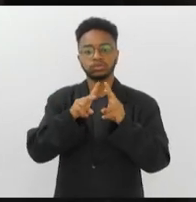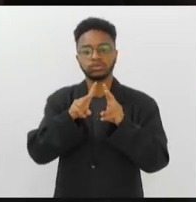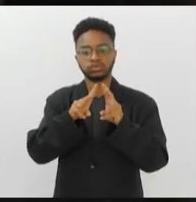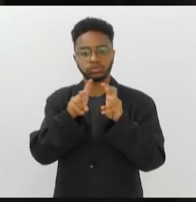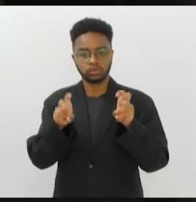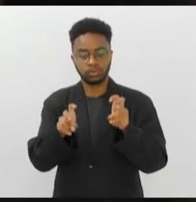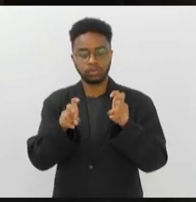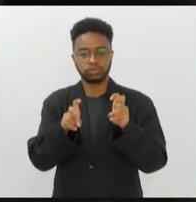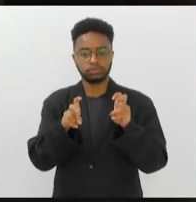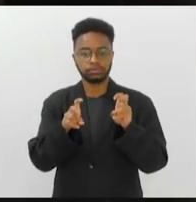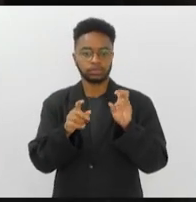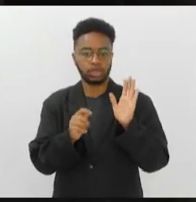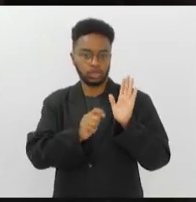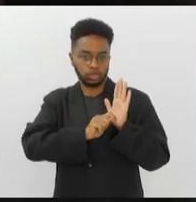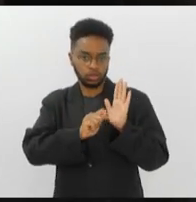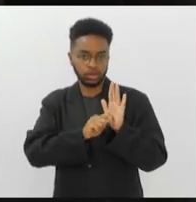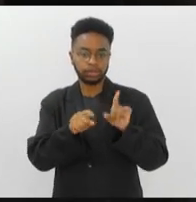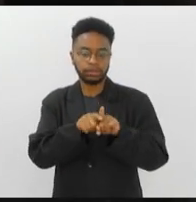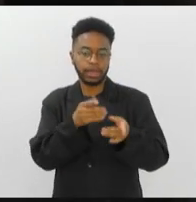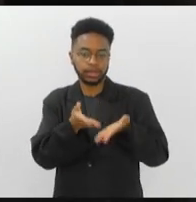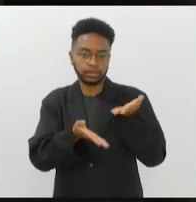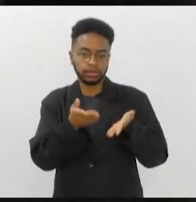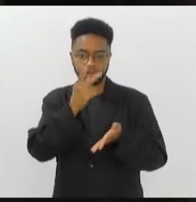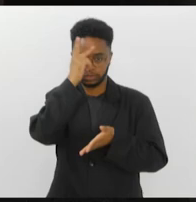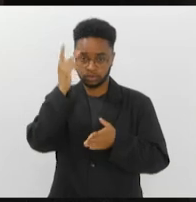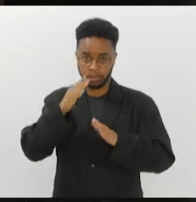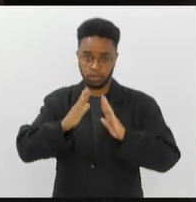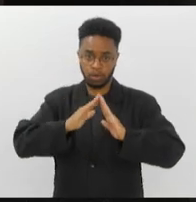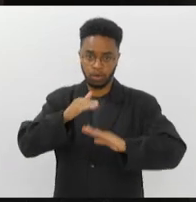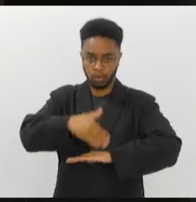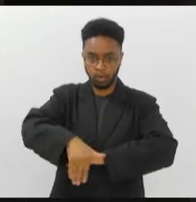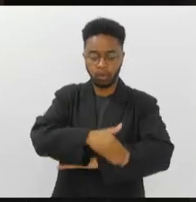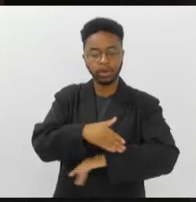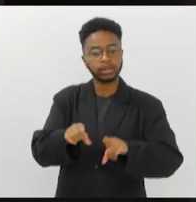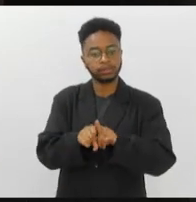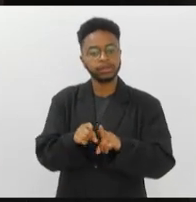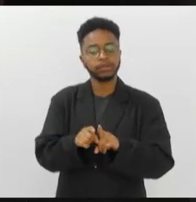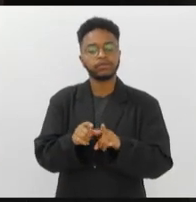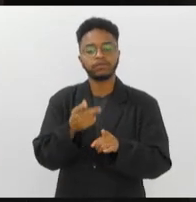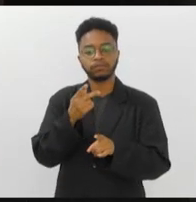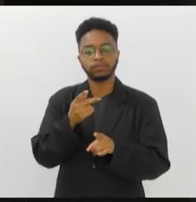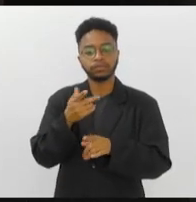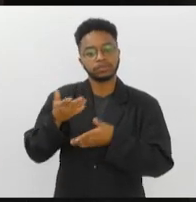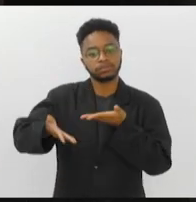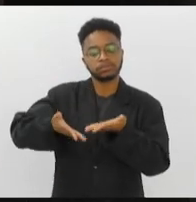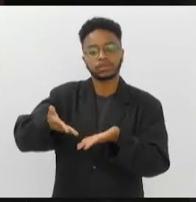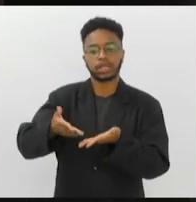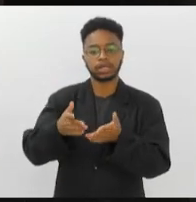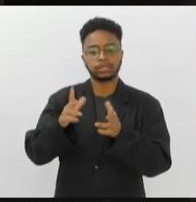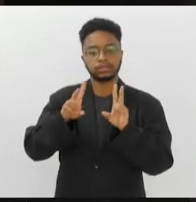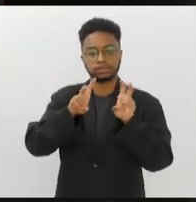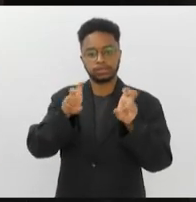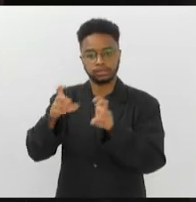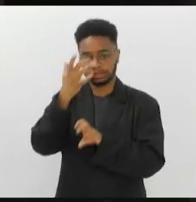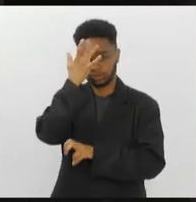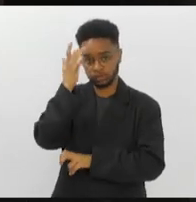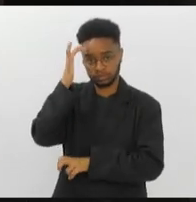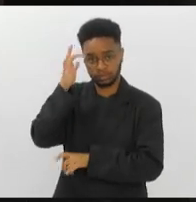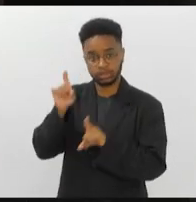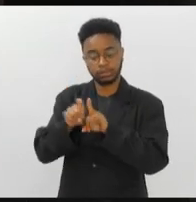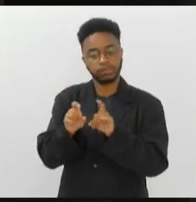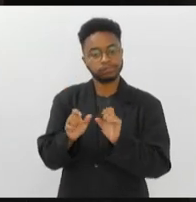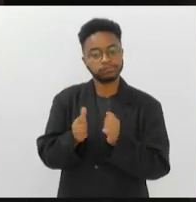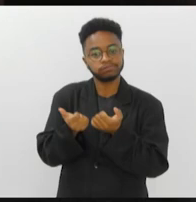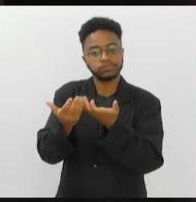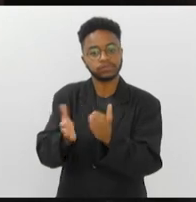de drogas, atendendo a população em situação de rua, trabalhando a questão da saúde mental dessa população e garantir direito dessas pessoas